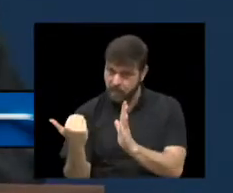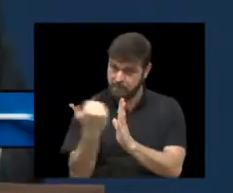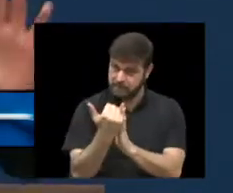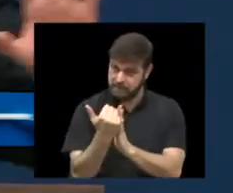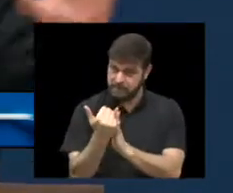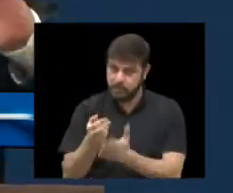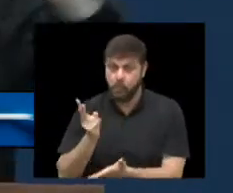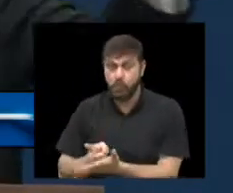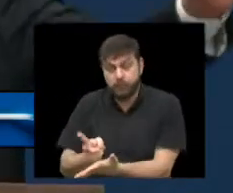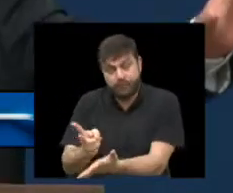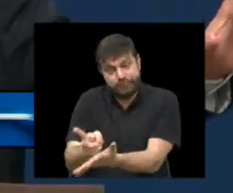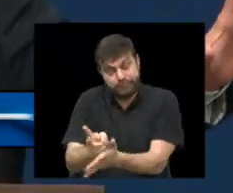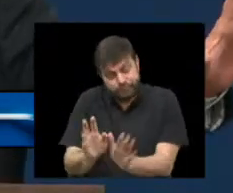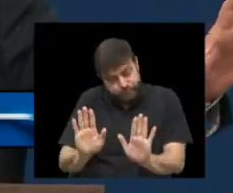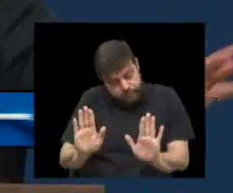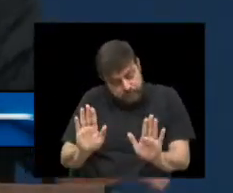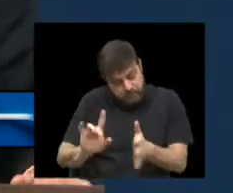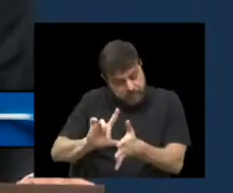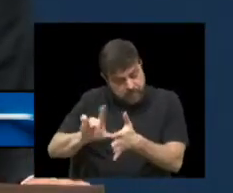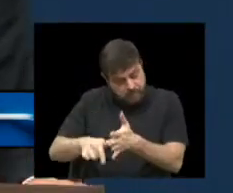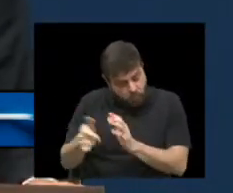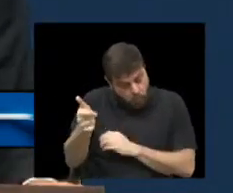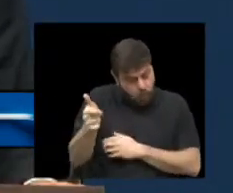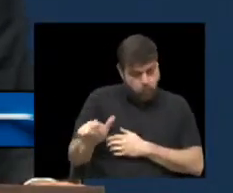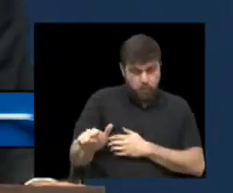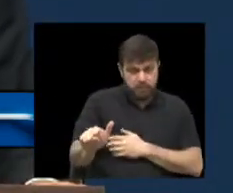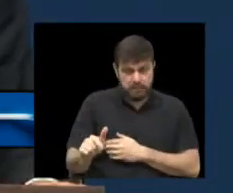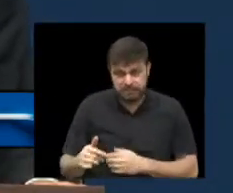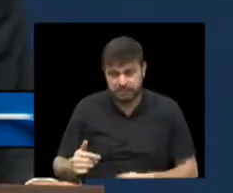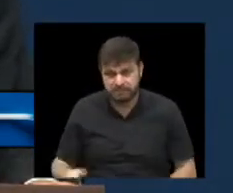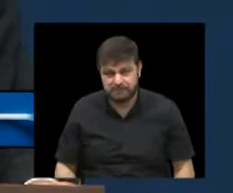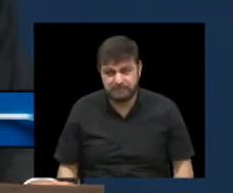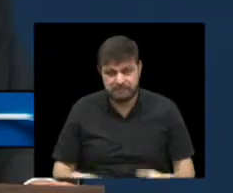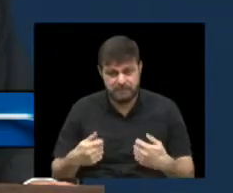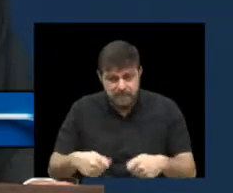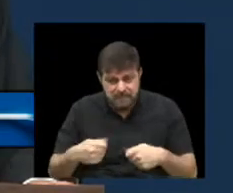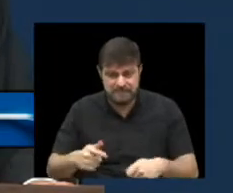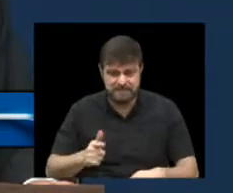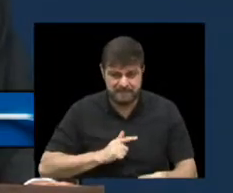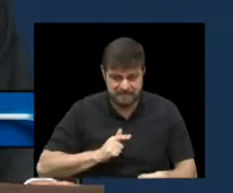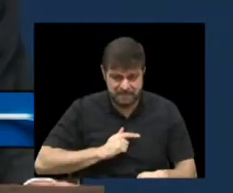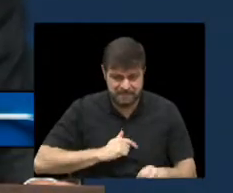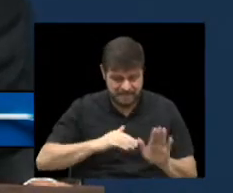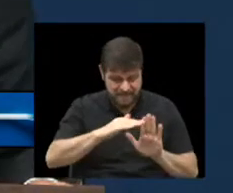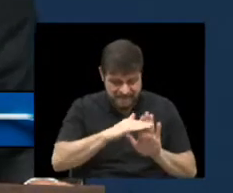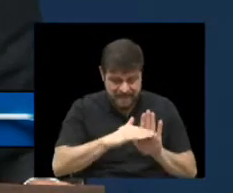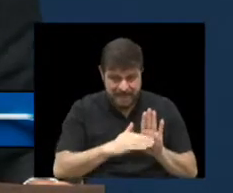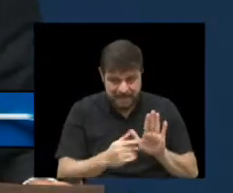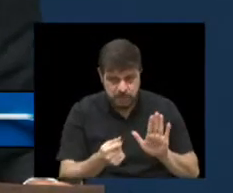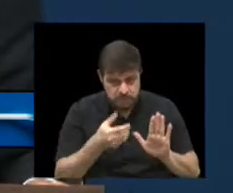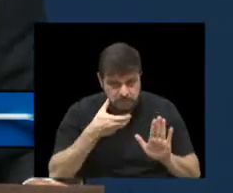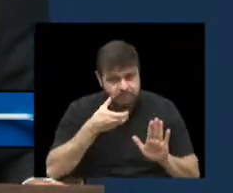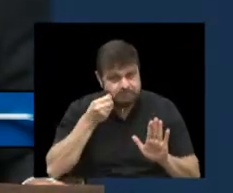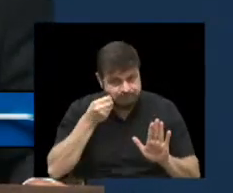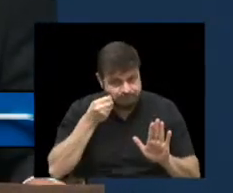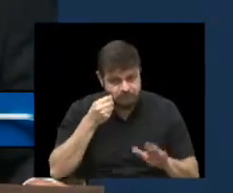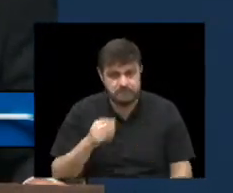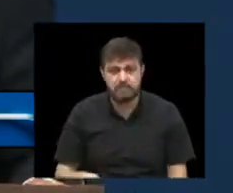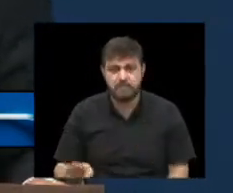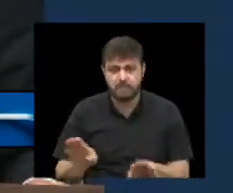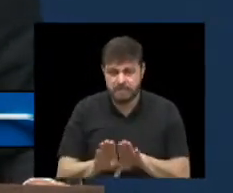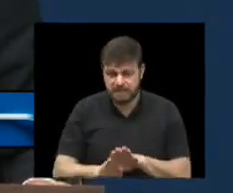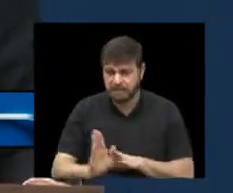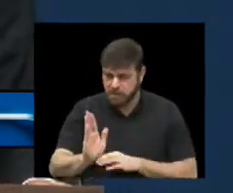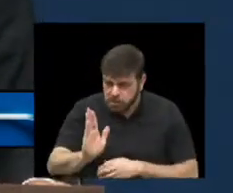manter é num outro momento, mas essa previsão está colocada na Lei de Diretrizes. Como há uma diretriz